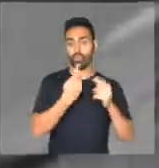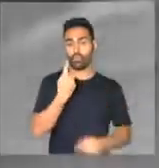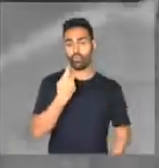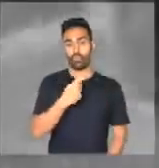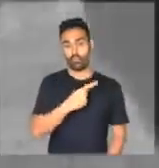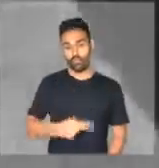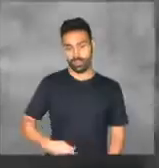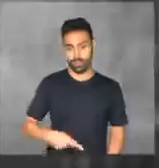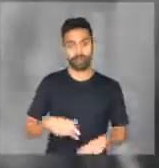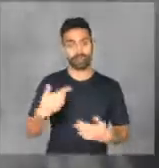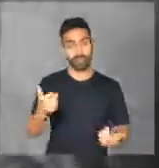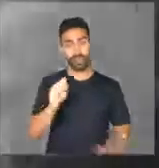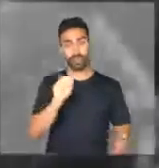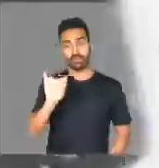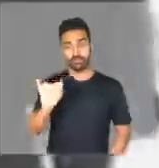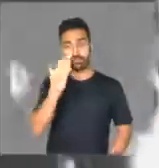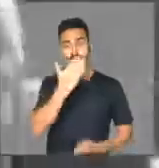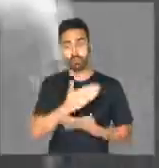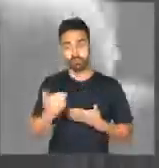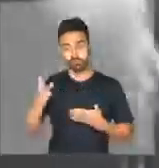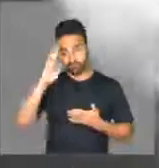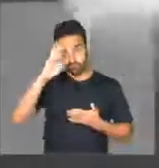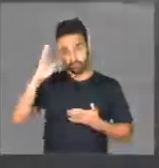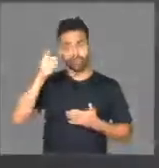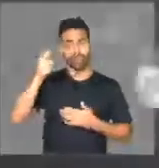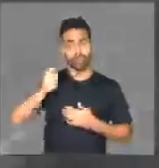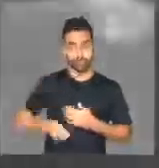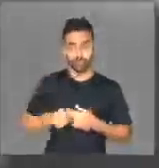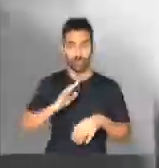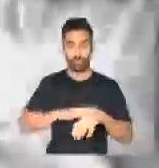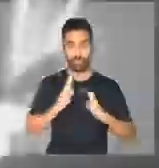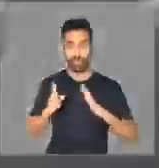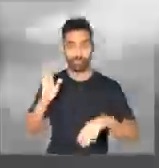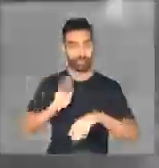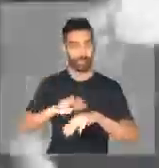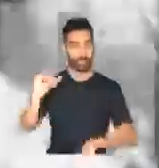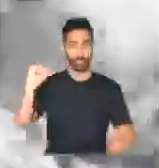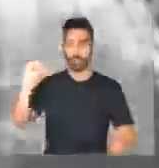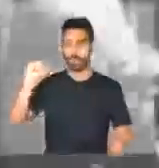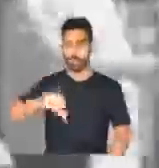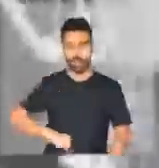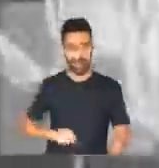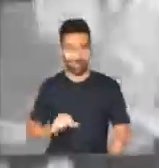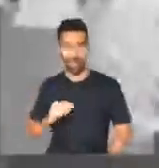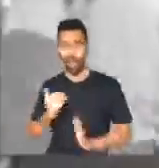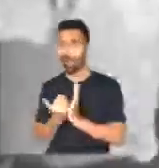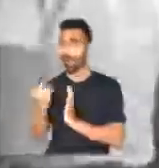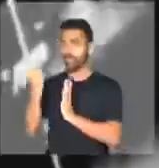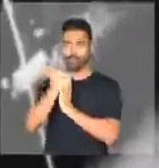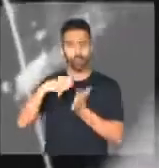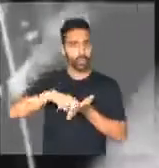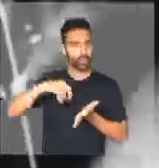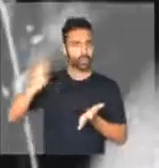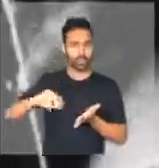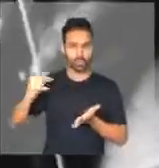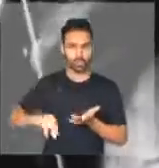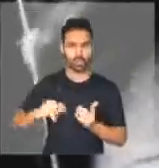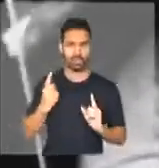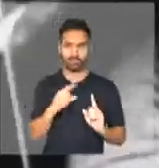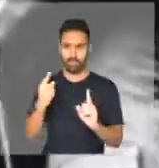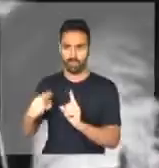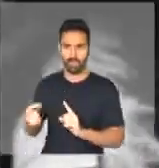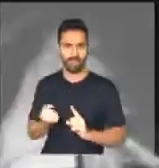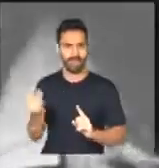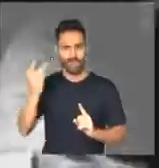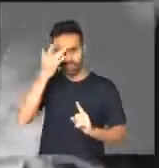AI-5, a ditadura entrou no seu período mais sombrio. Aumentaram as perseguições e torturas. Milhares de brasileiros